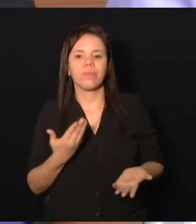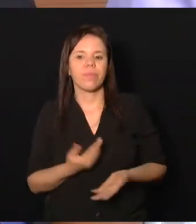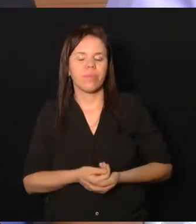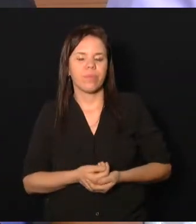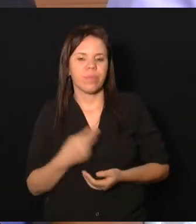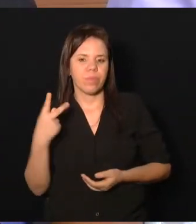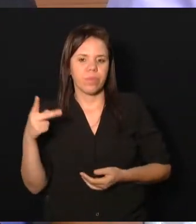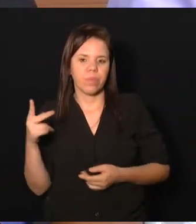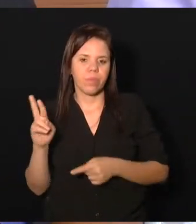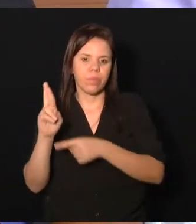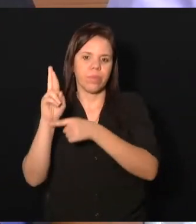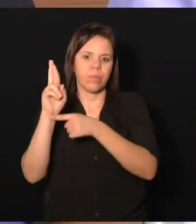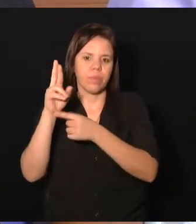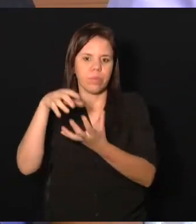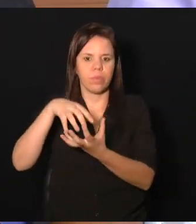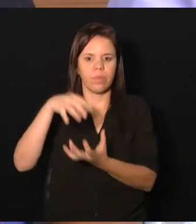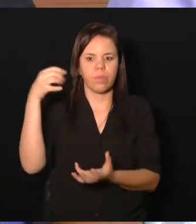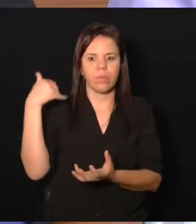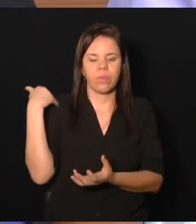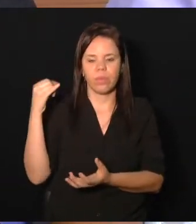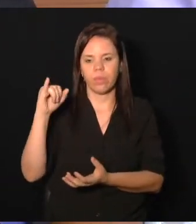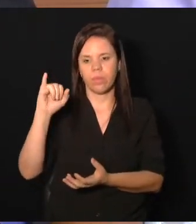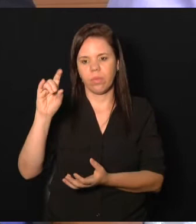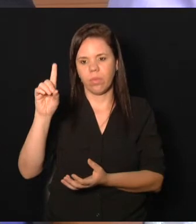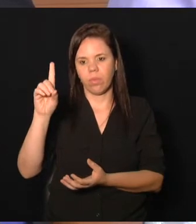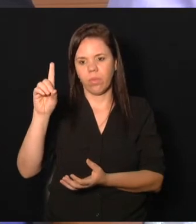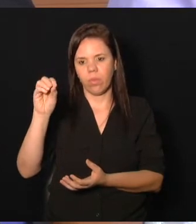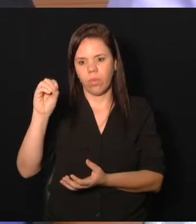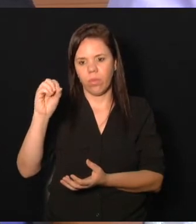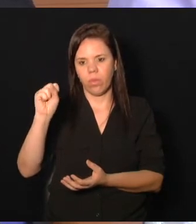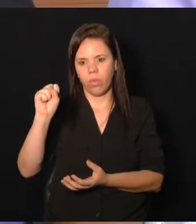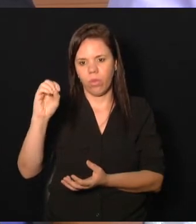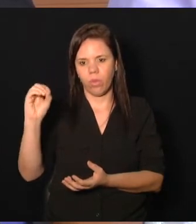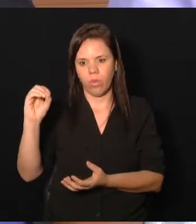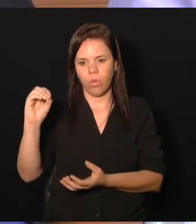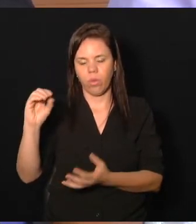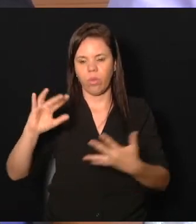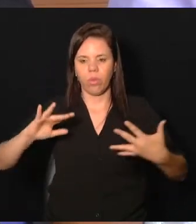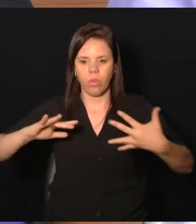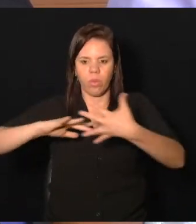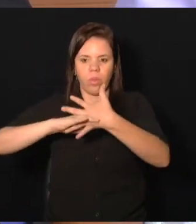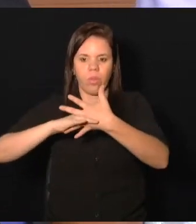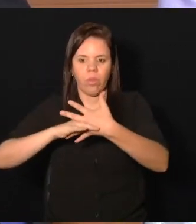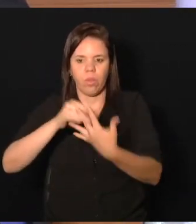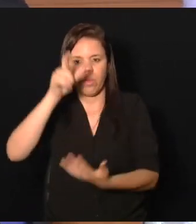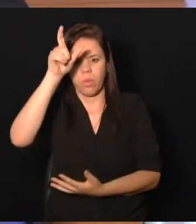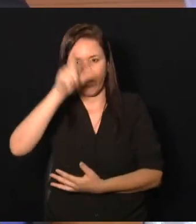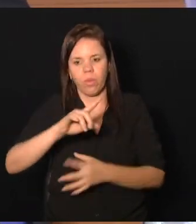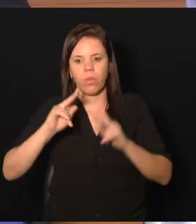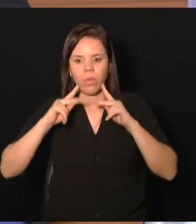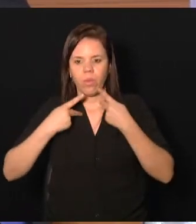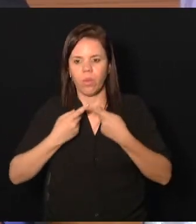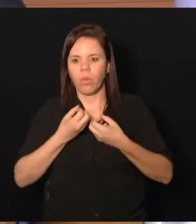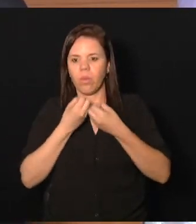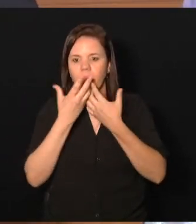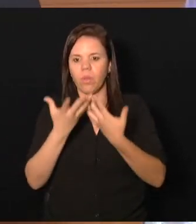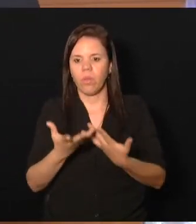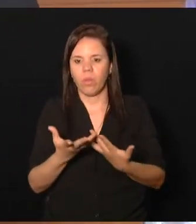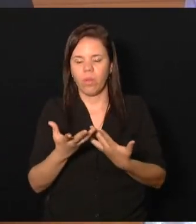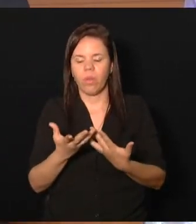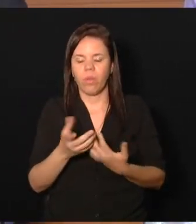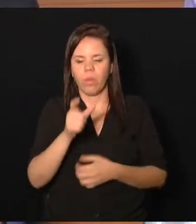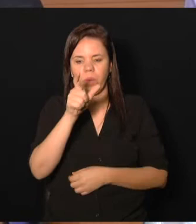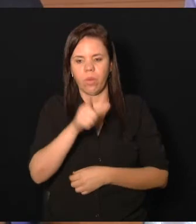a referência idoso, a referência cidadania, a referência homem de bem, que eu percebi na